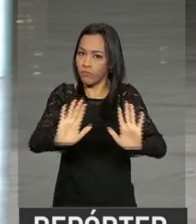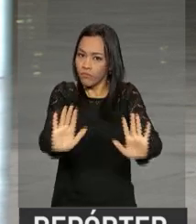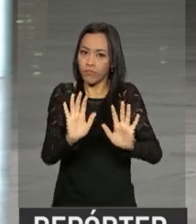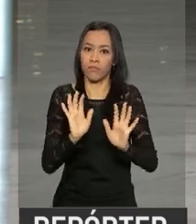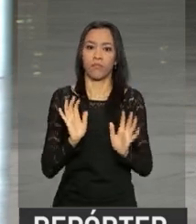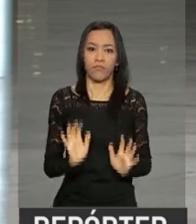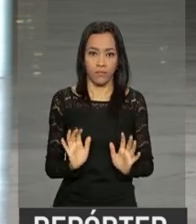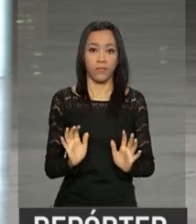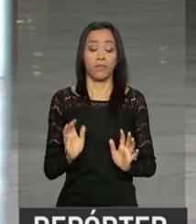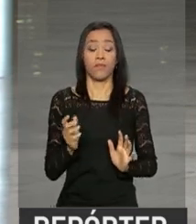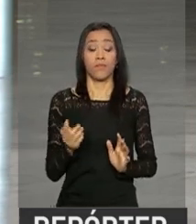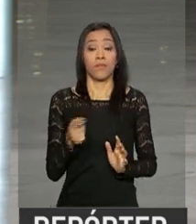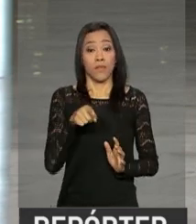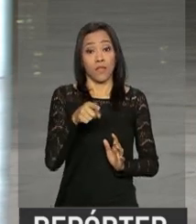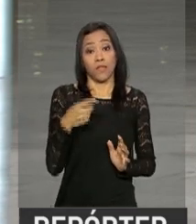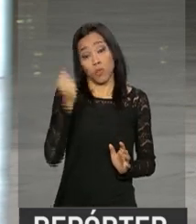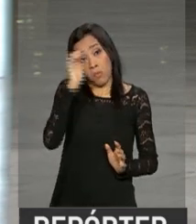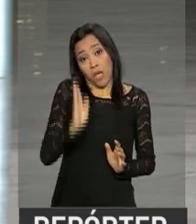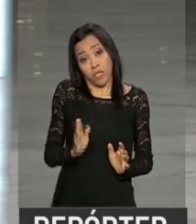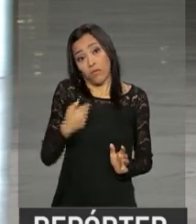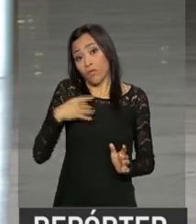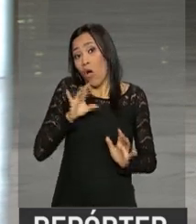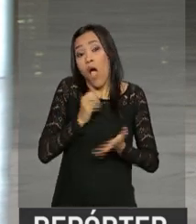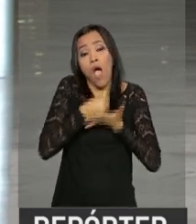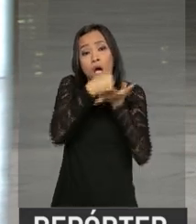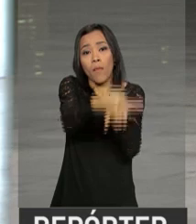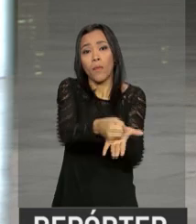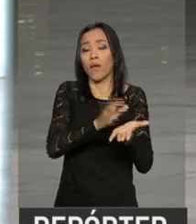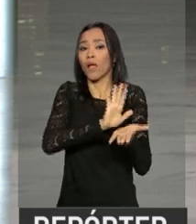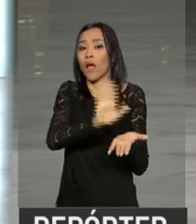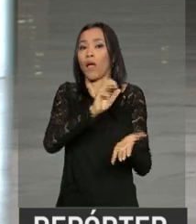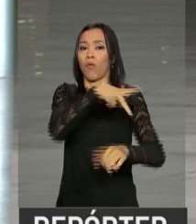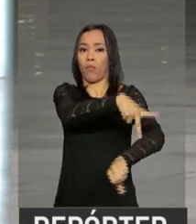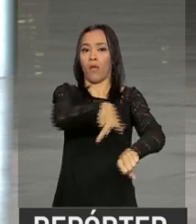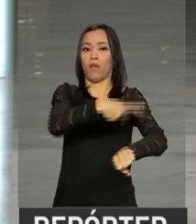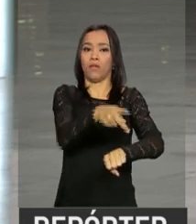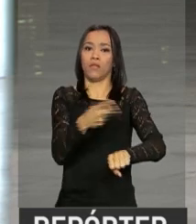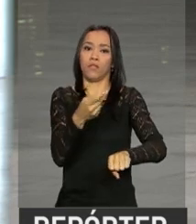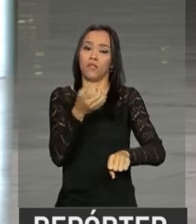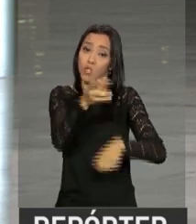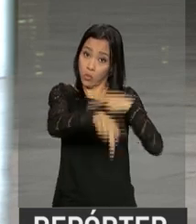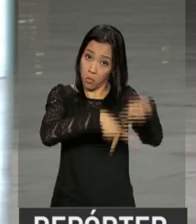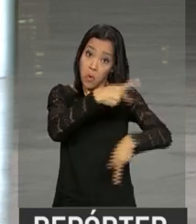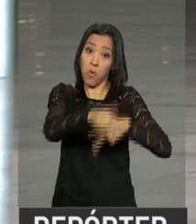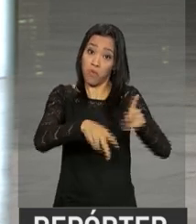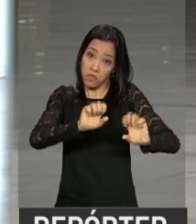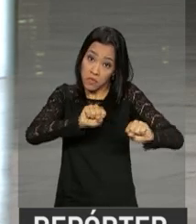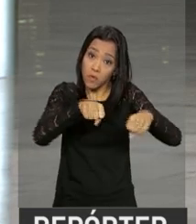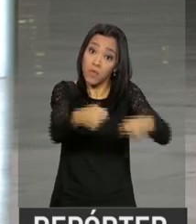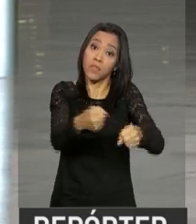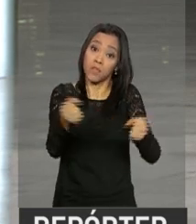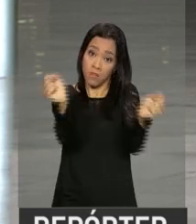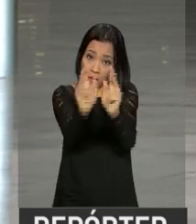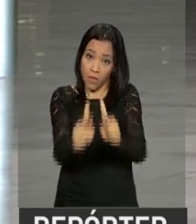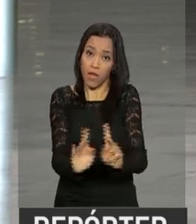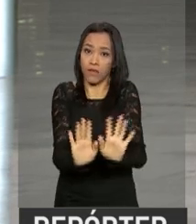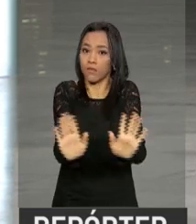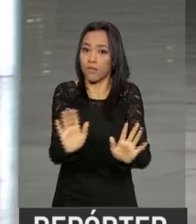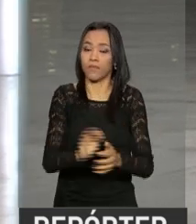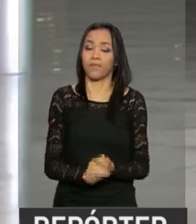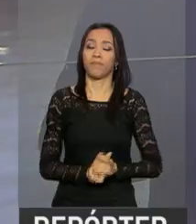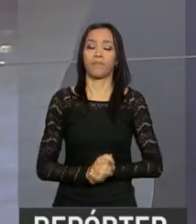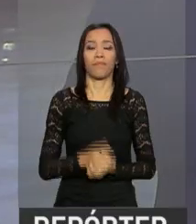aí, a disposição do Brasil de colaborar com o país e com o seu povo nesse esforço pela paz. Zé Luiz, volto com